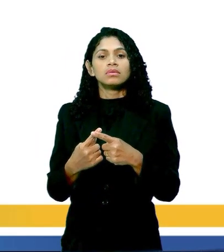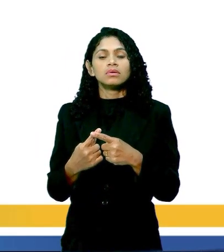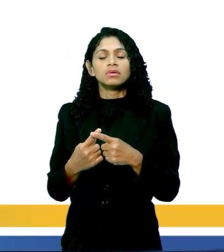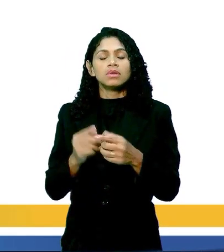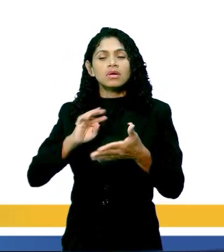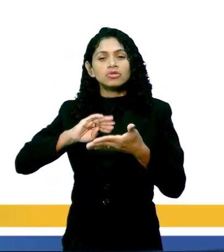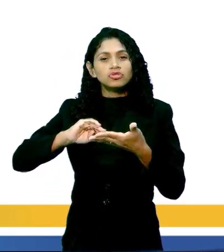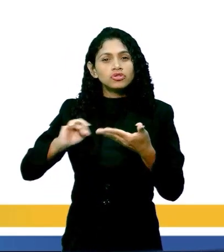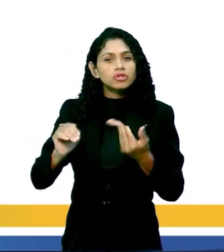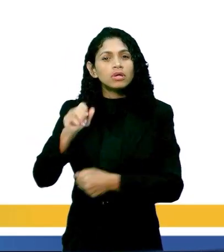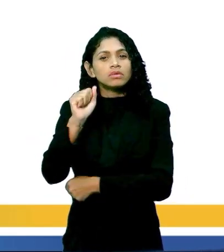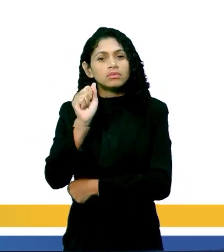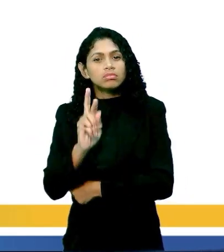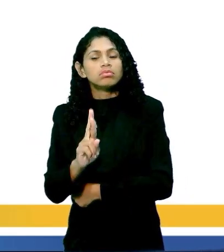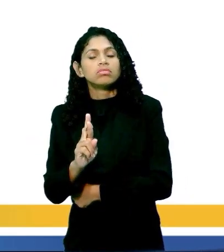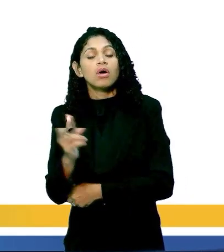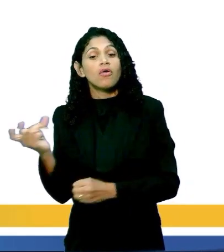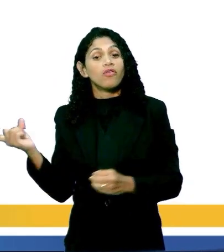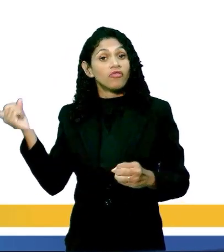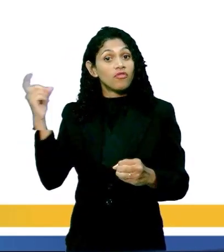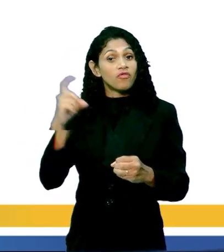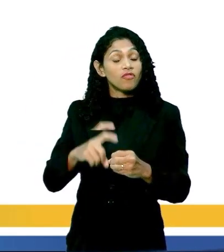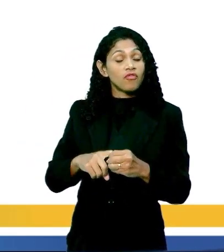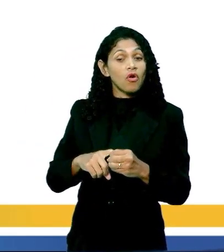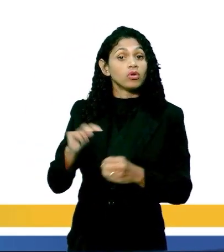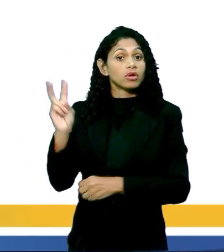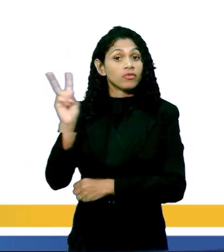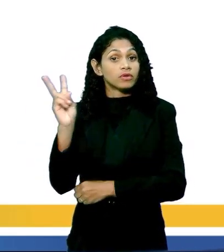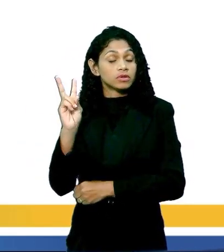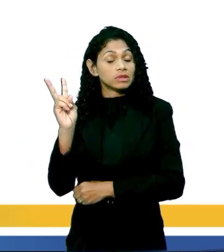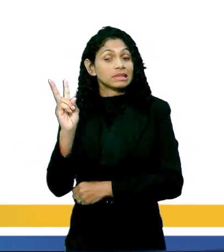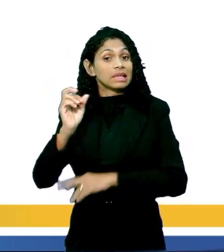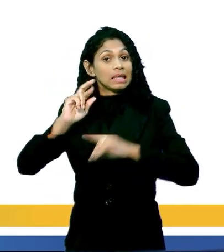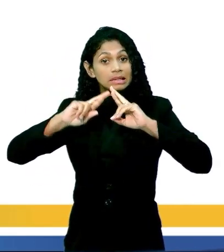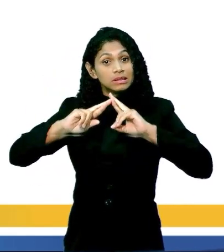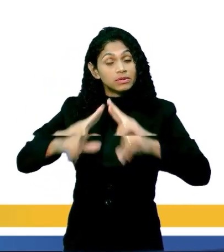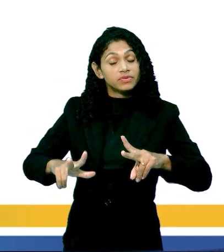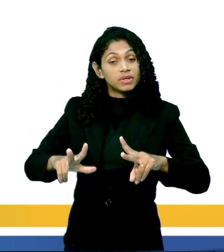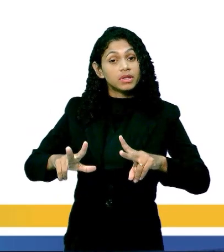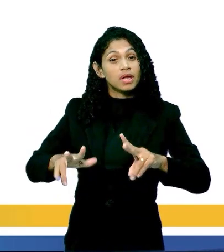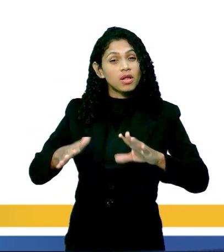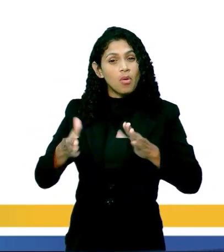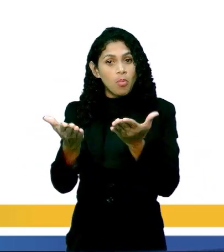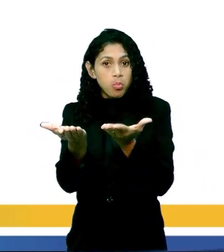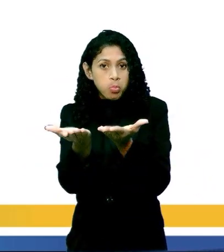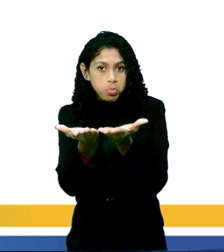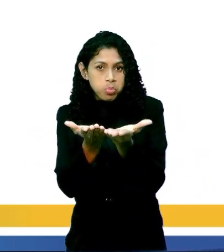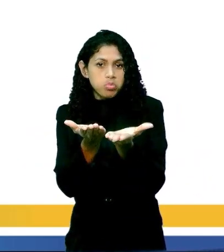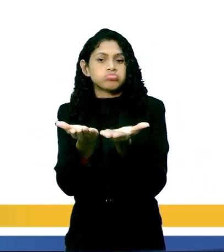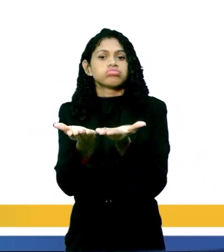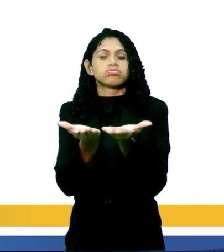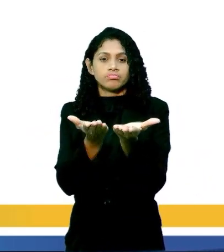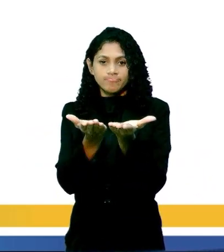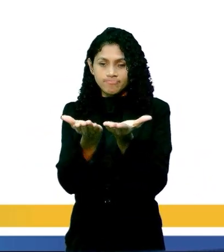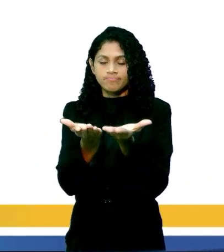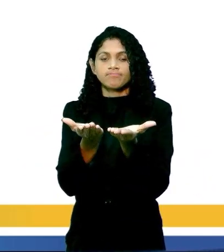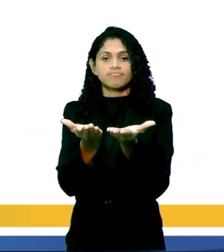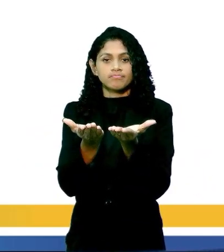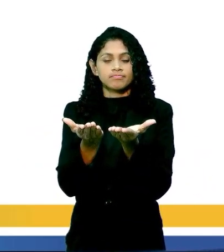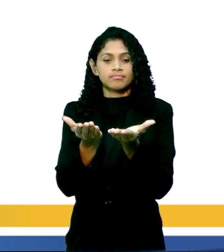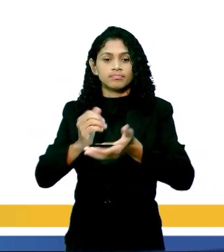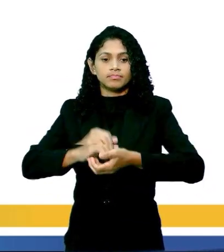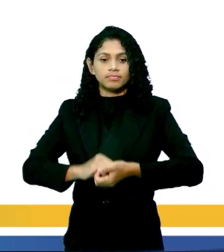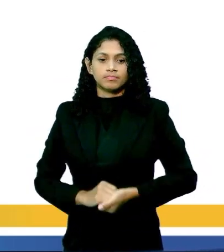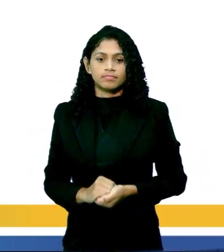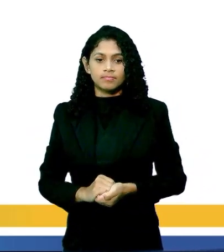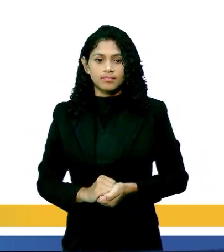a resistência do ar, ele voltaria com velocidade diferente, porque ele entraria em equilíbrio de acordo com a gravidade que é submetida